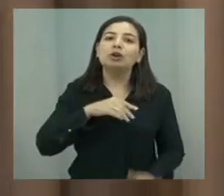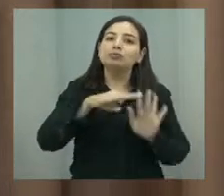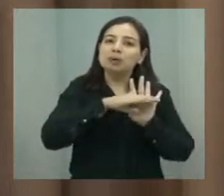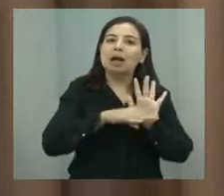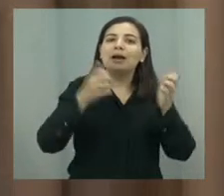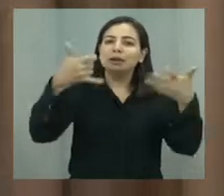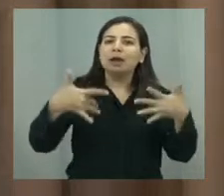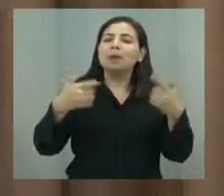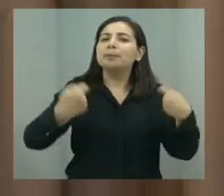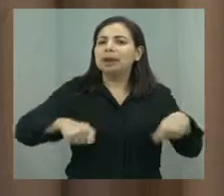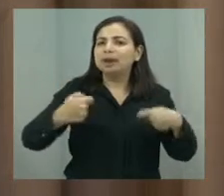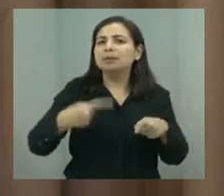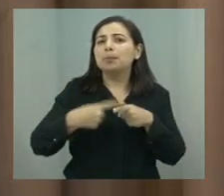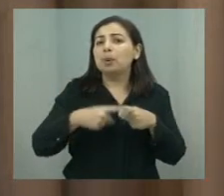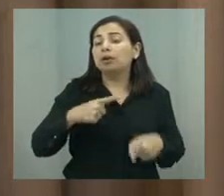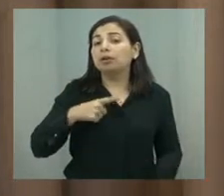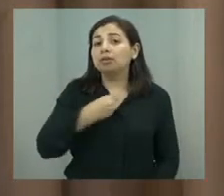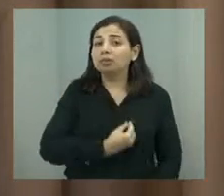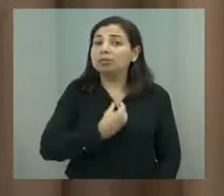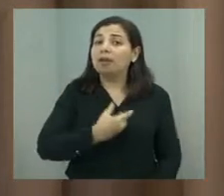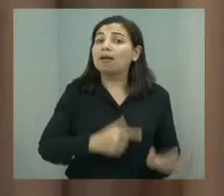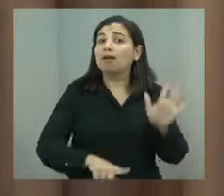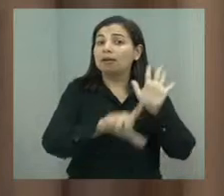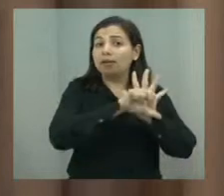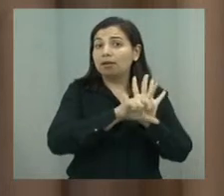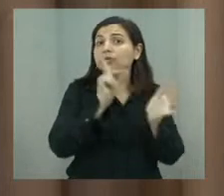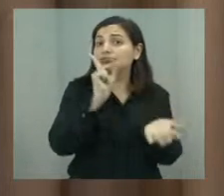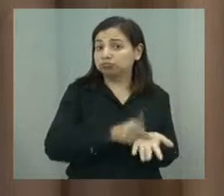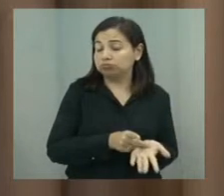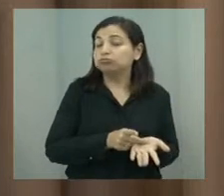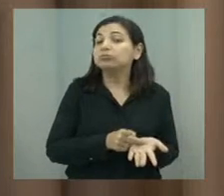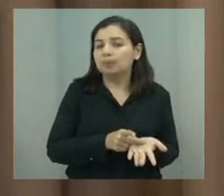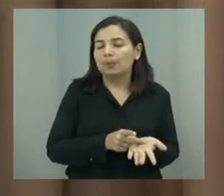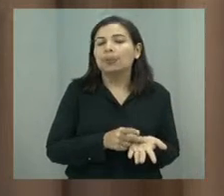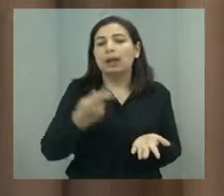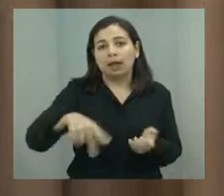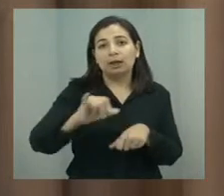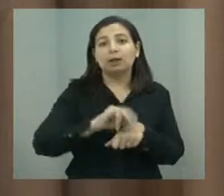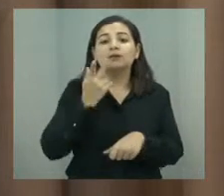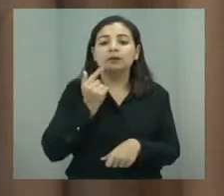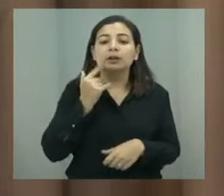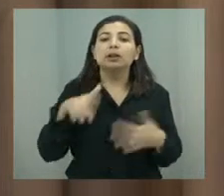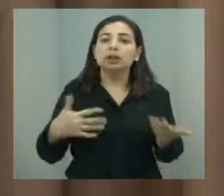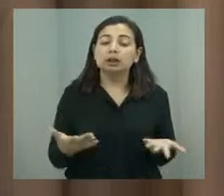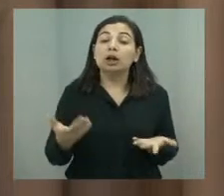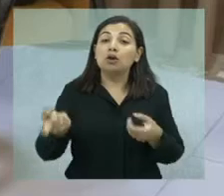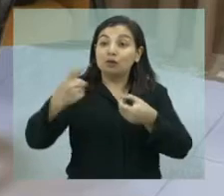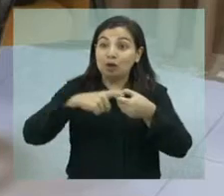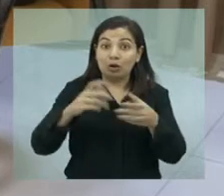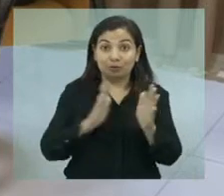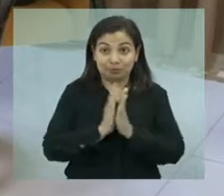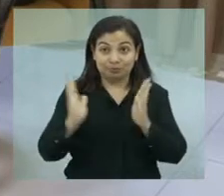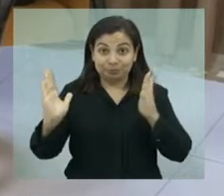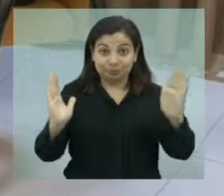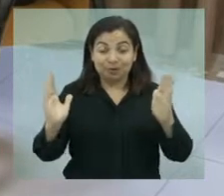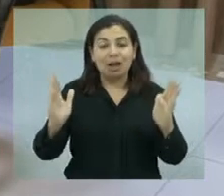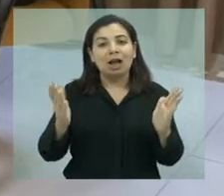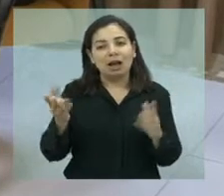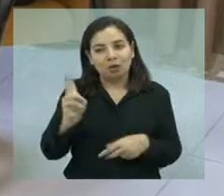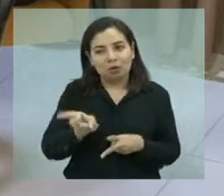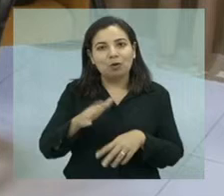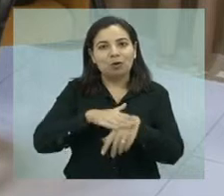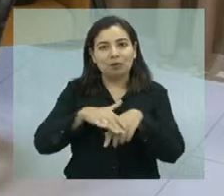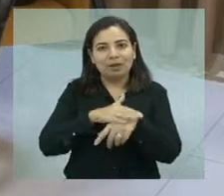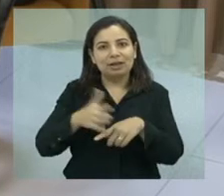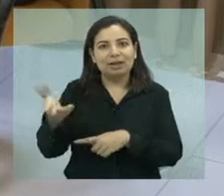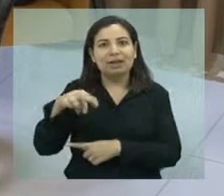existem legislações, inclusive aqui no município de Fortaleza, e eu volto nesse bloco, continuando a falar um pouco com a Nájila, como a gente ressaltou,